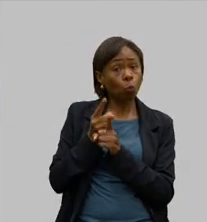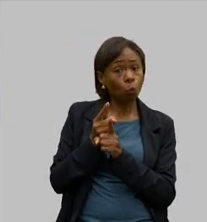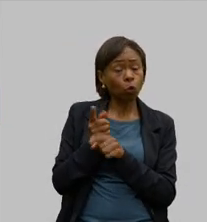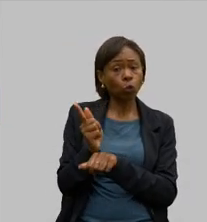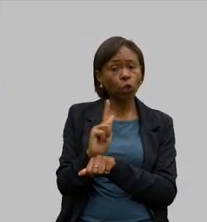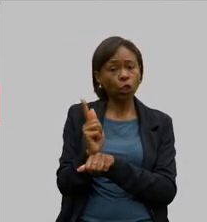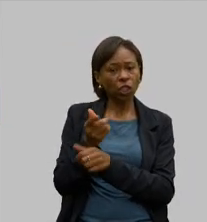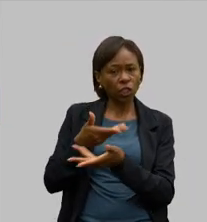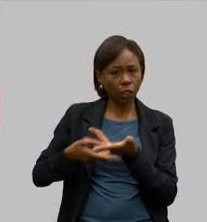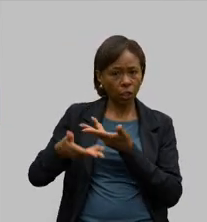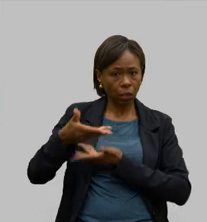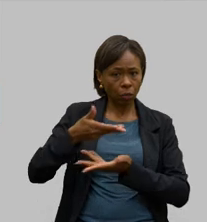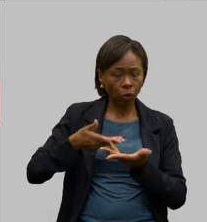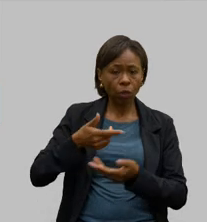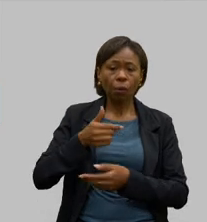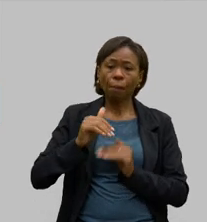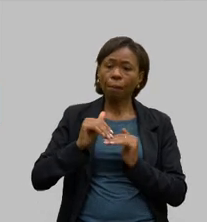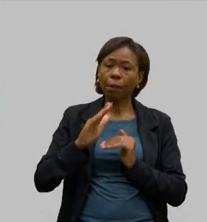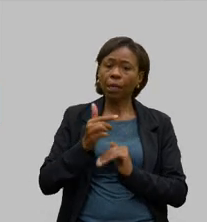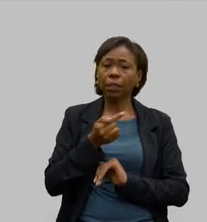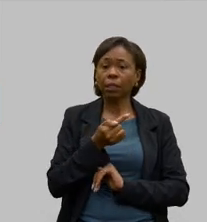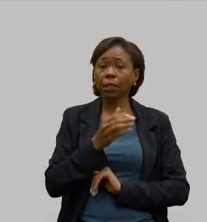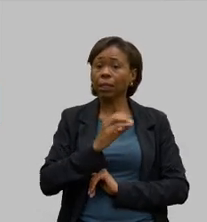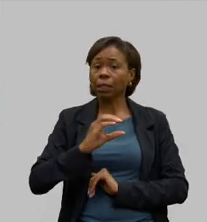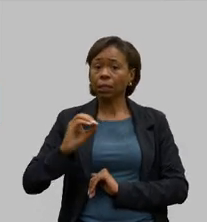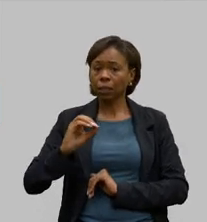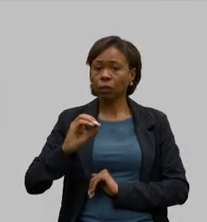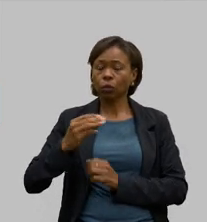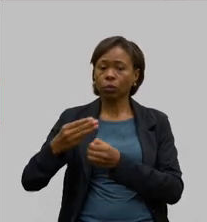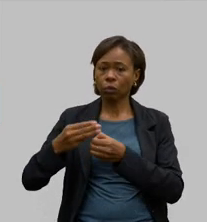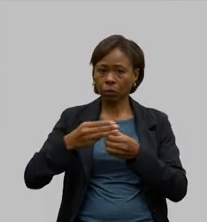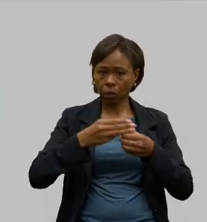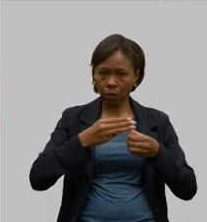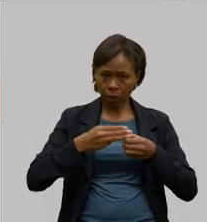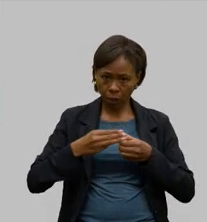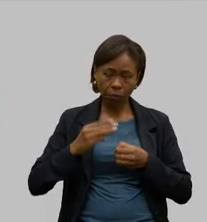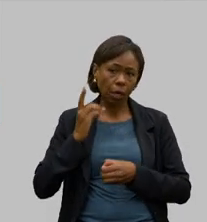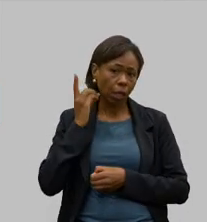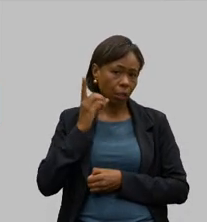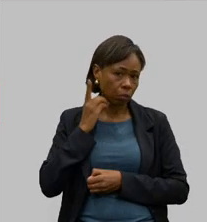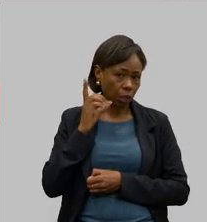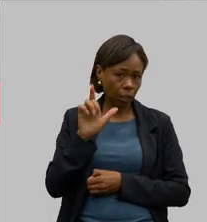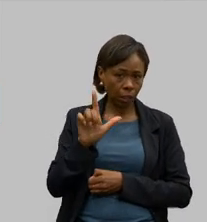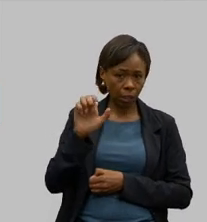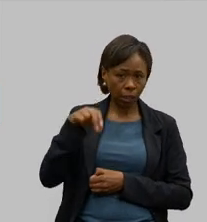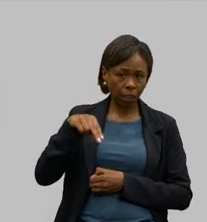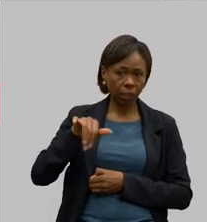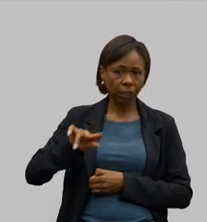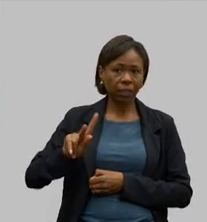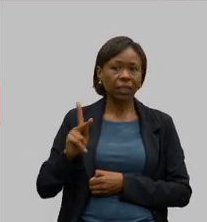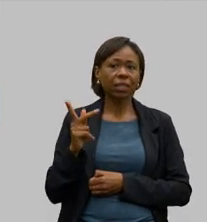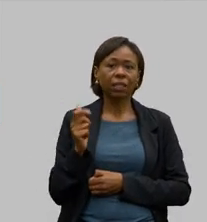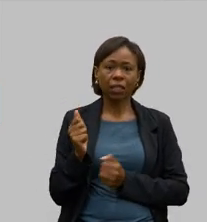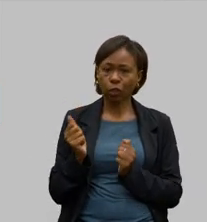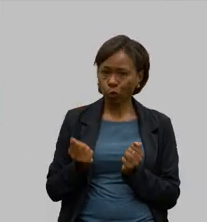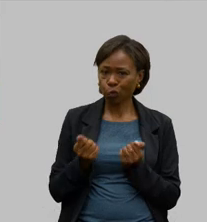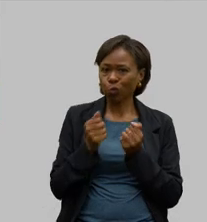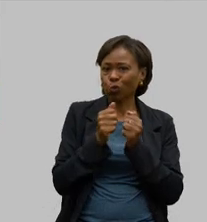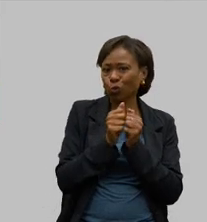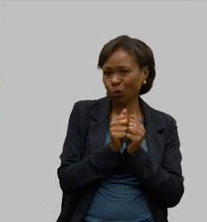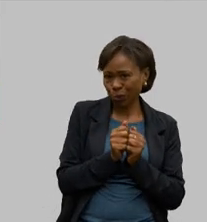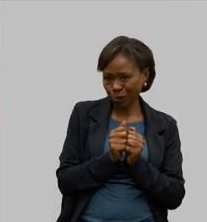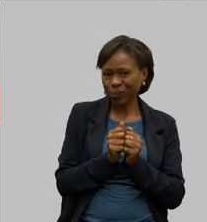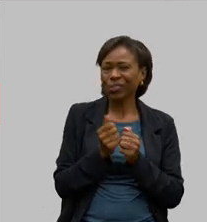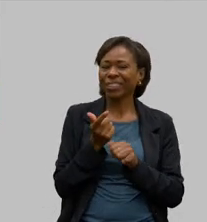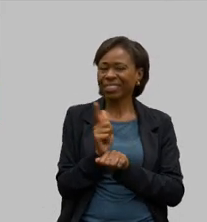mais de 700 municípios a deputada Leninha eh teve oportunidade de estar conosco no encontro de gestores e eu já